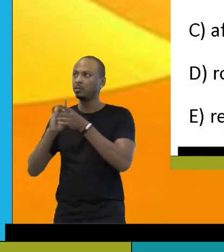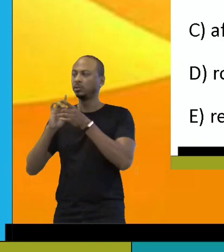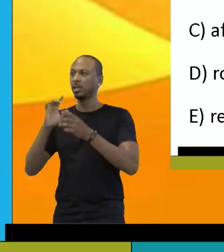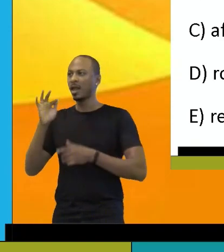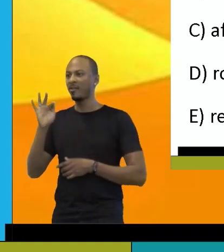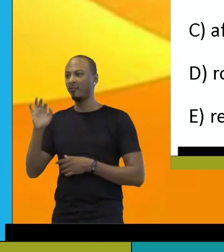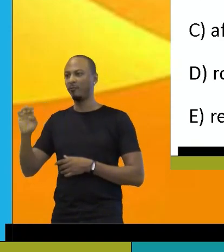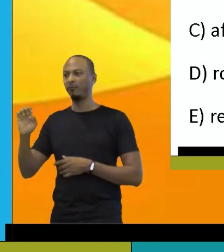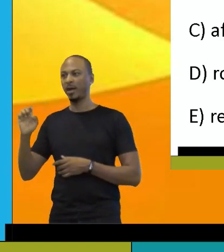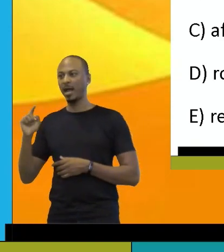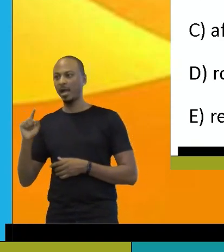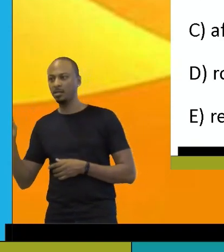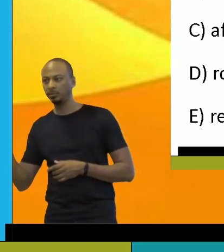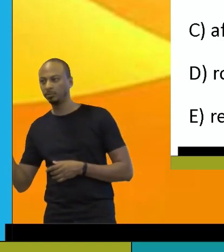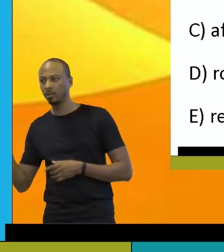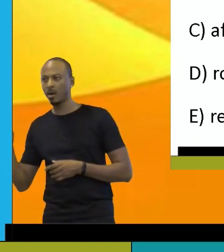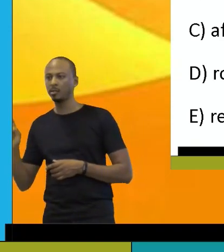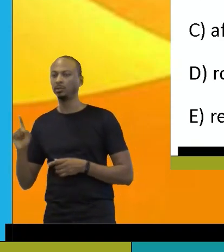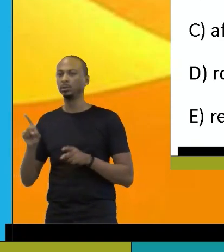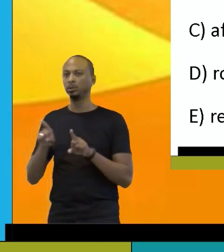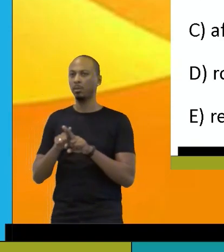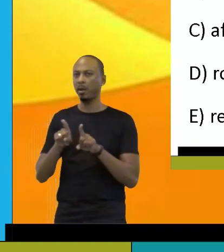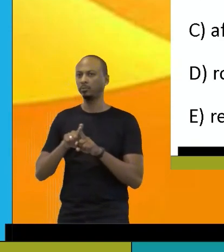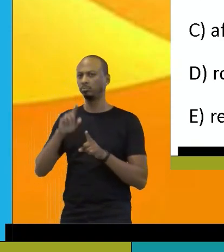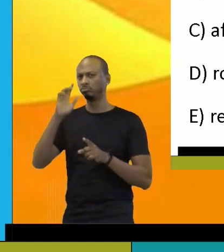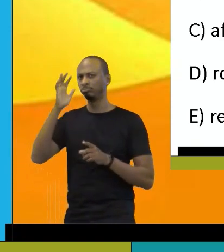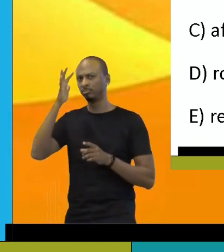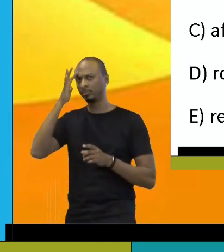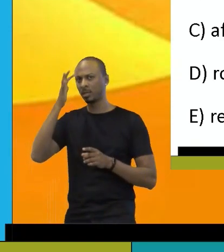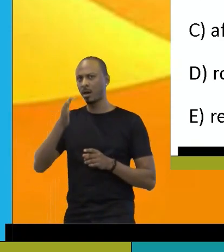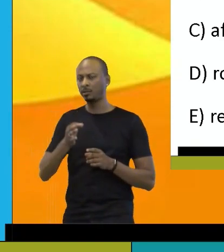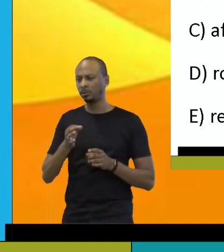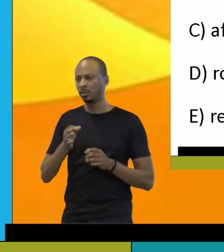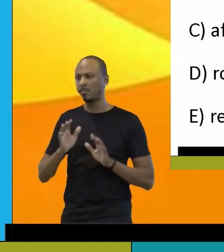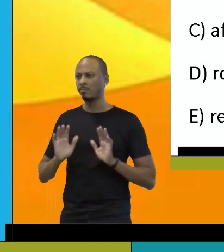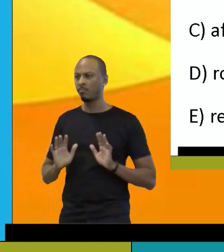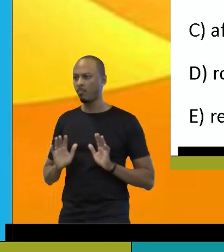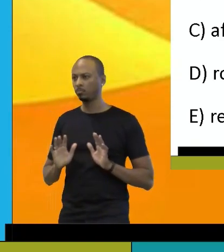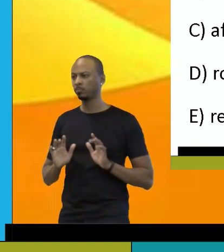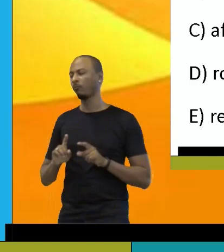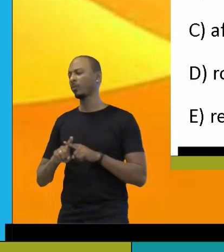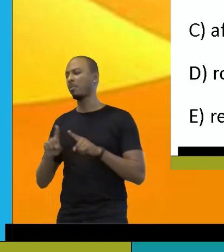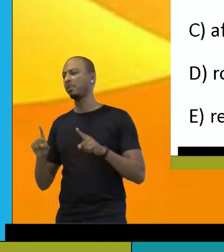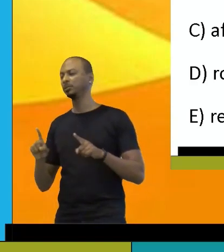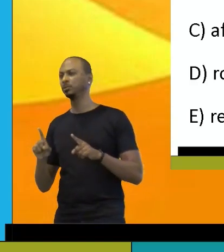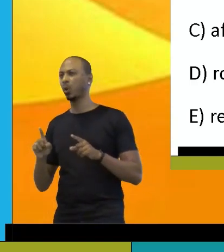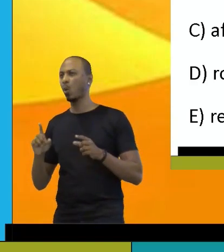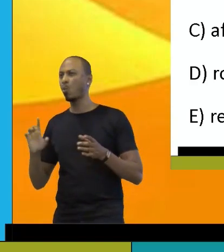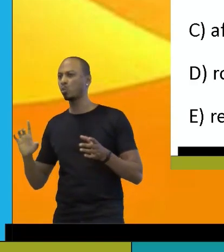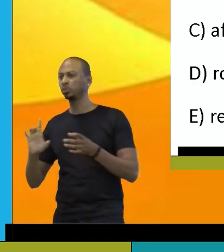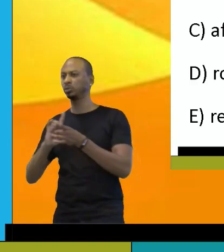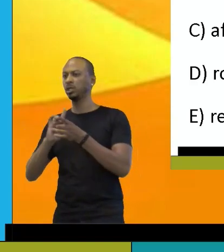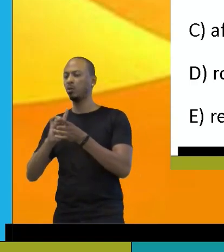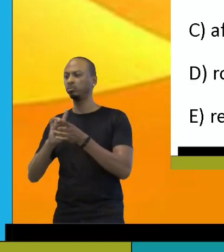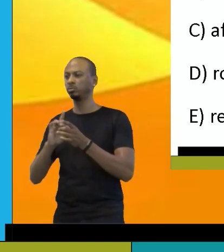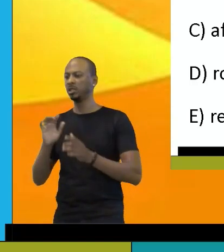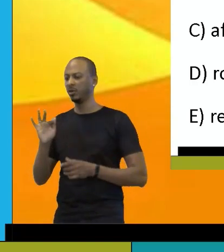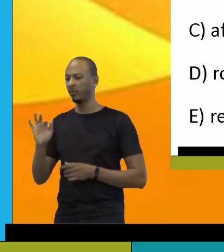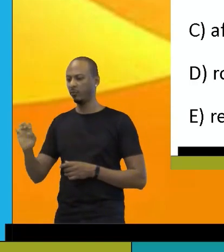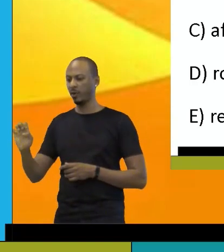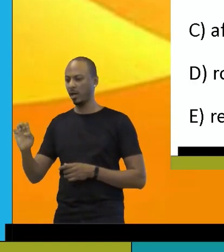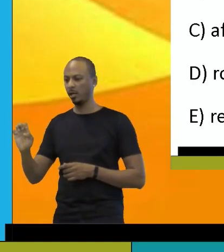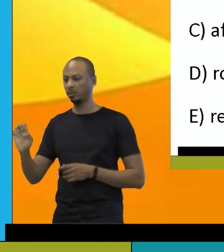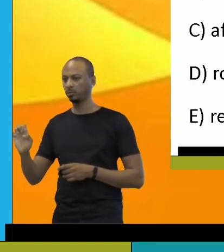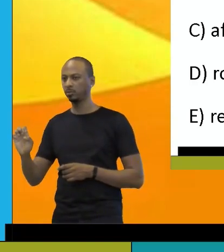uma redefinição política que permitisse a união entre fé e razão? Sim ou